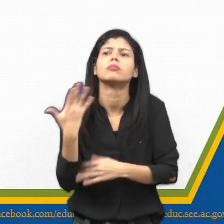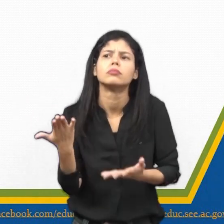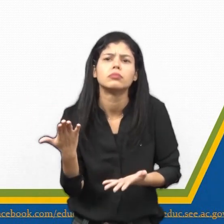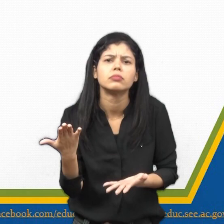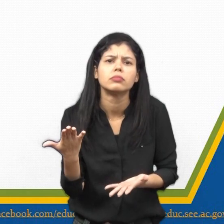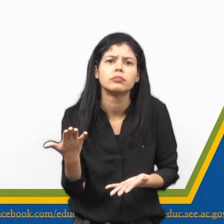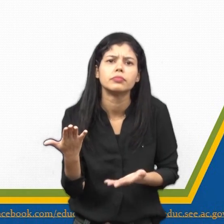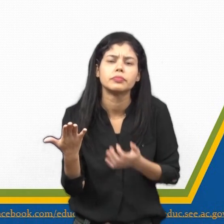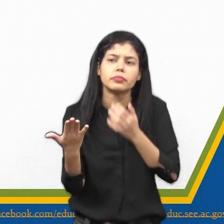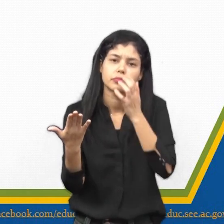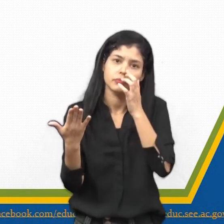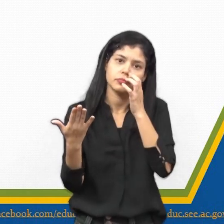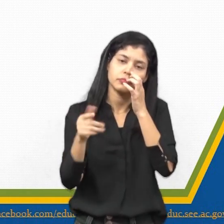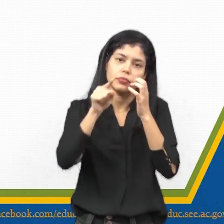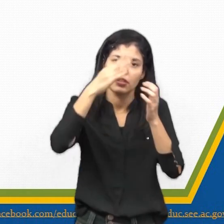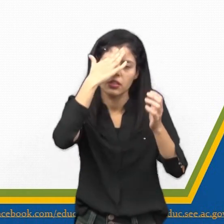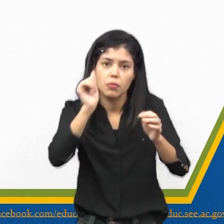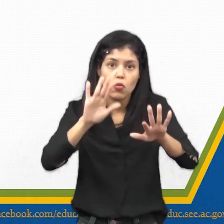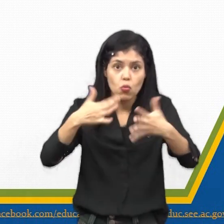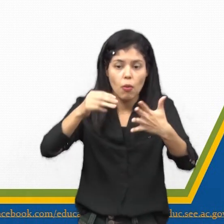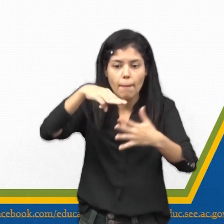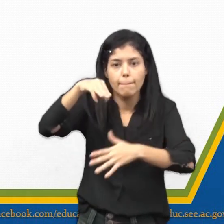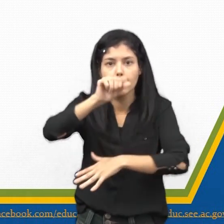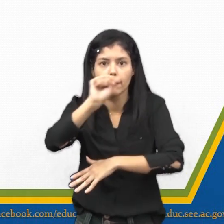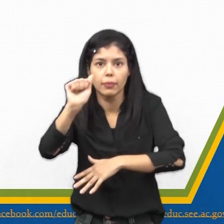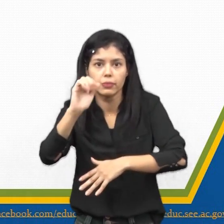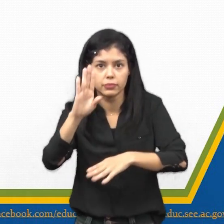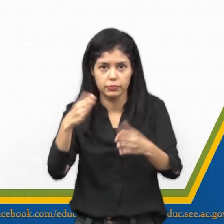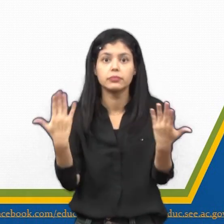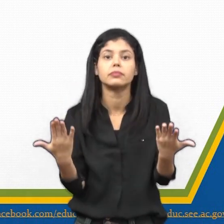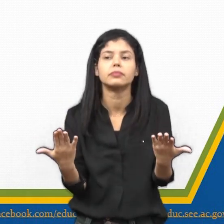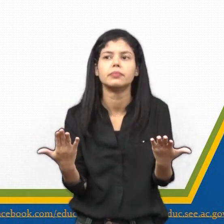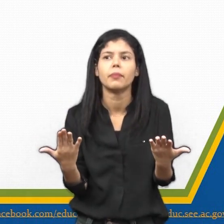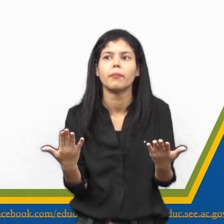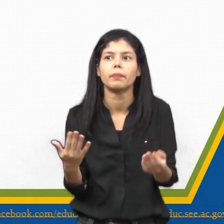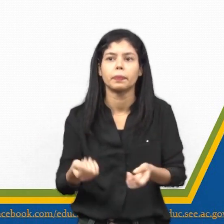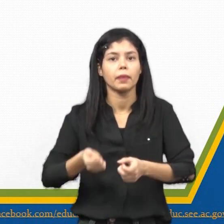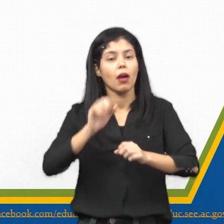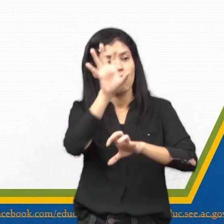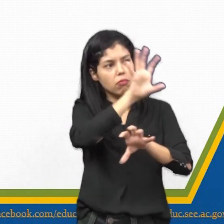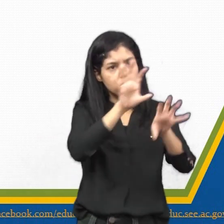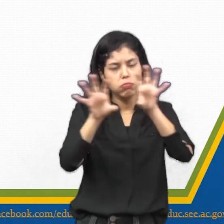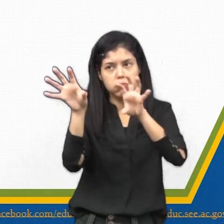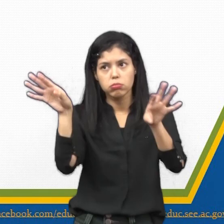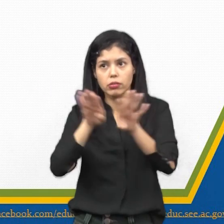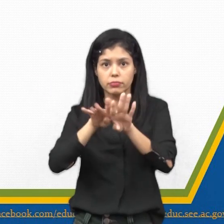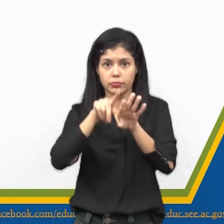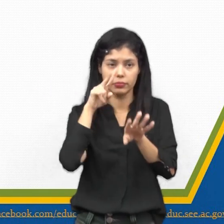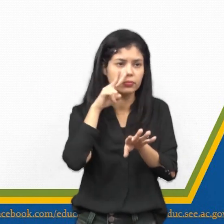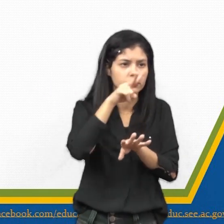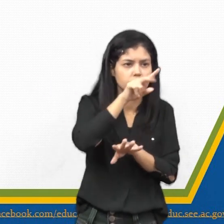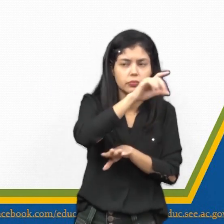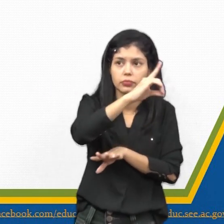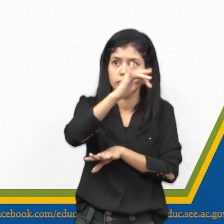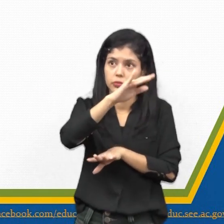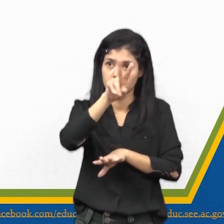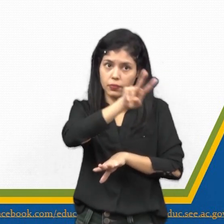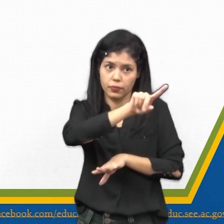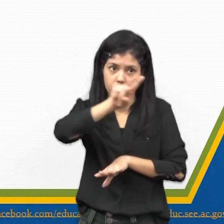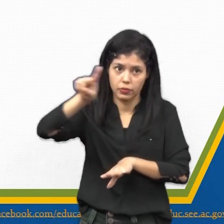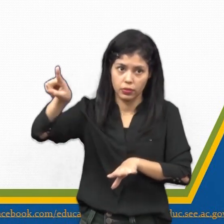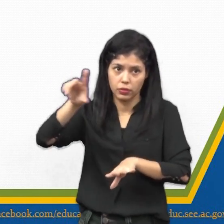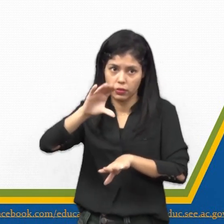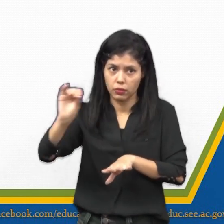de quanto? Então ele quer saber qual é a massa. Então ele me deu aí alguns dados, né? Ele me disse que o número atômico